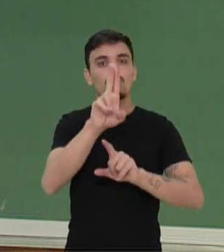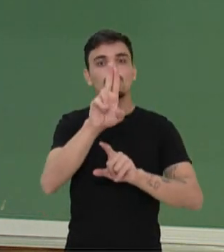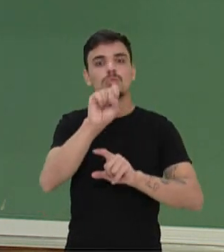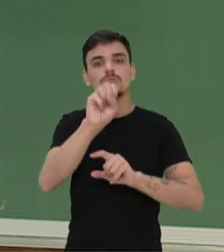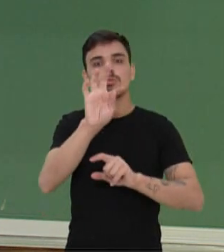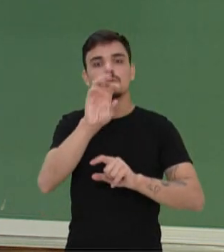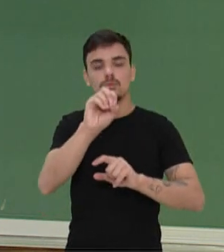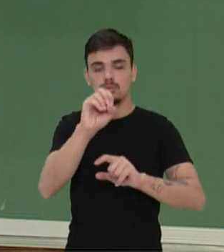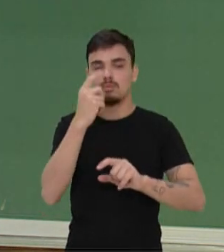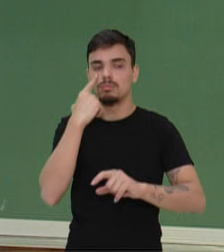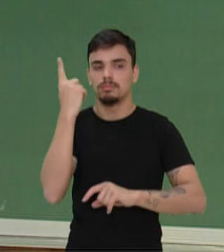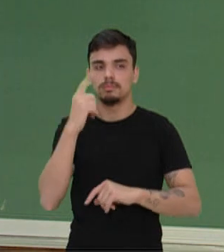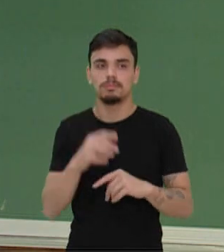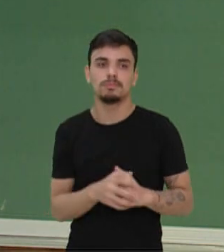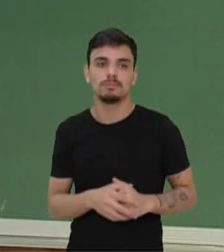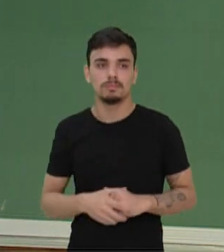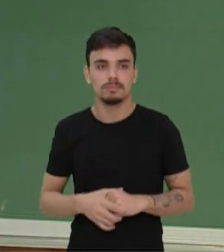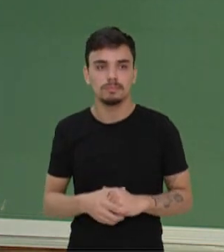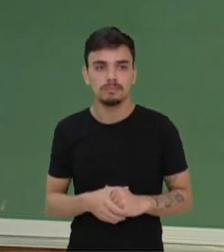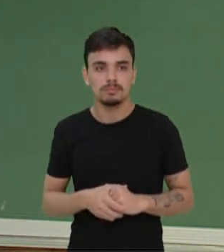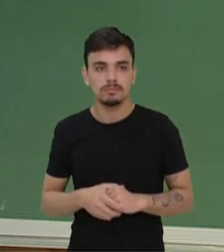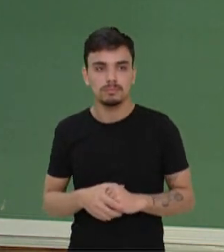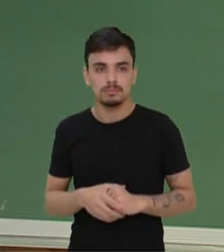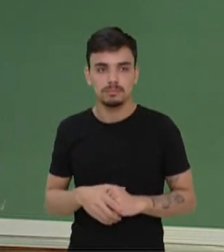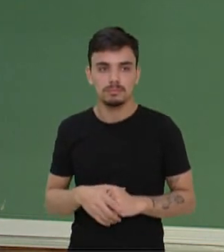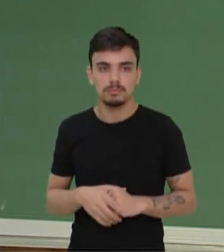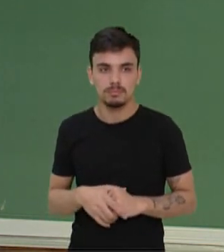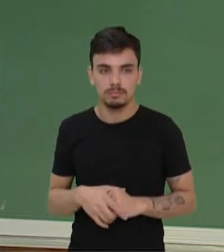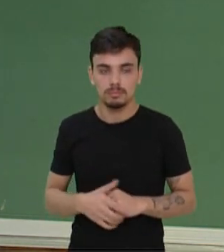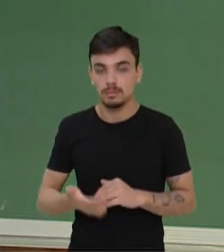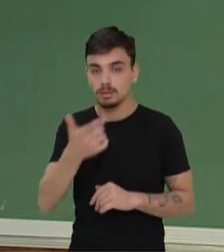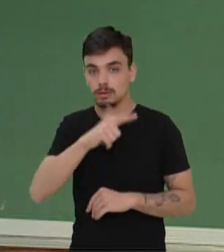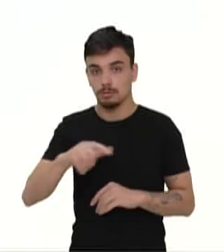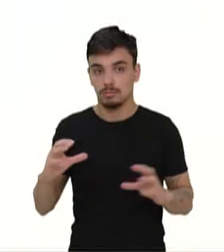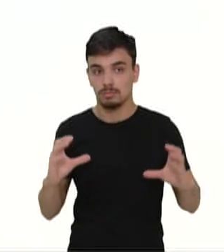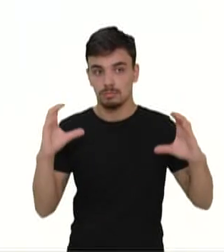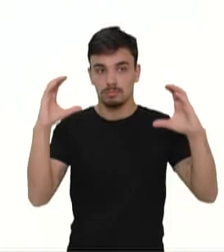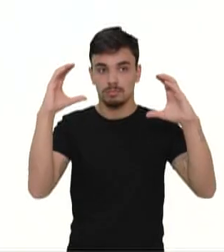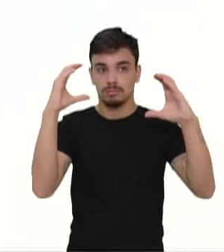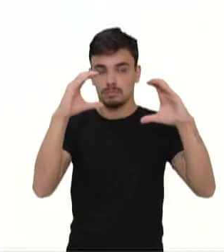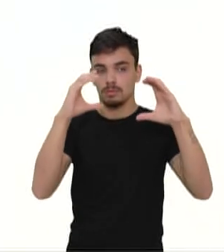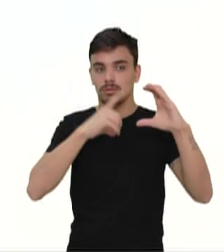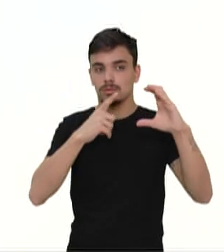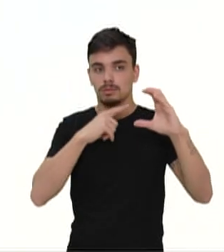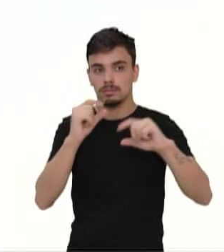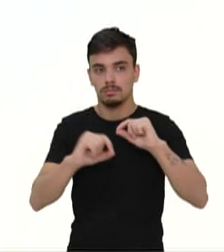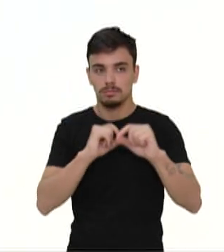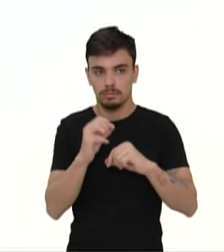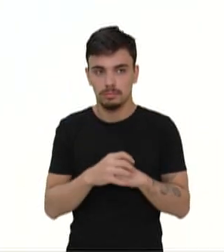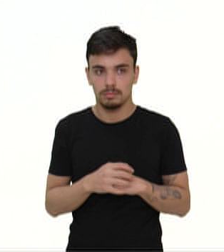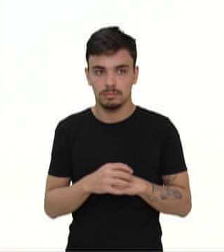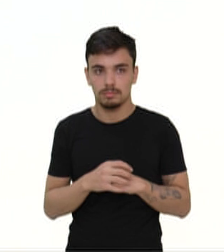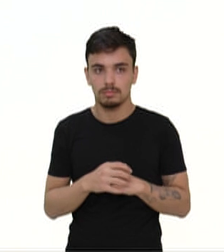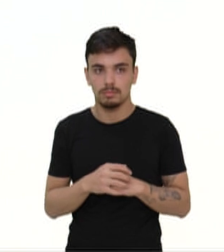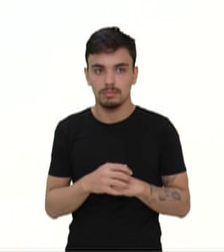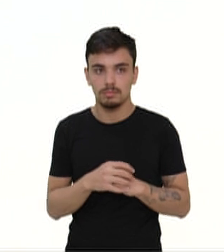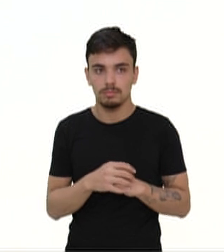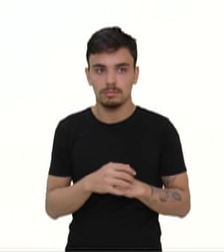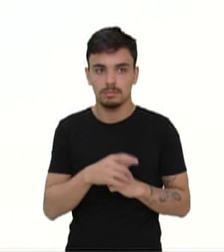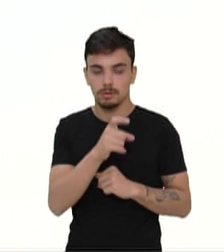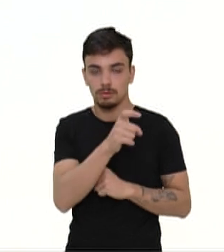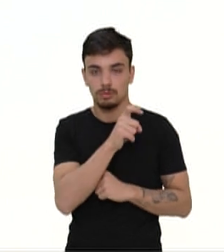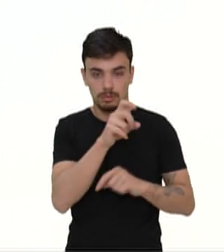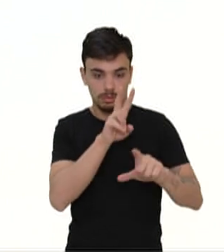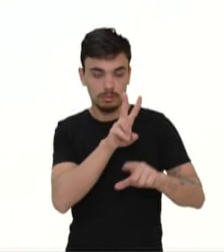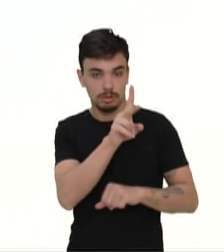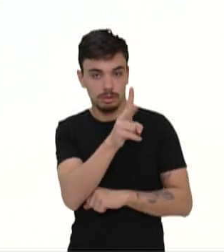Calculamos x do vértice e y do vértice, está lá, né? Então, de novo, a nossa função está ali. O x do vértice é menos b sobre 2a. O